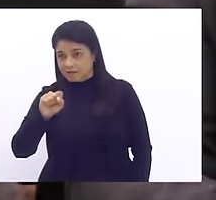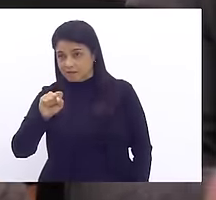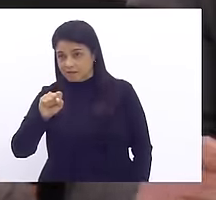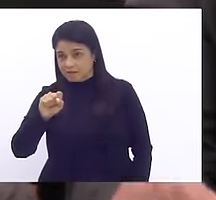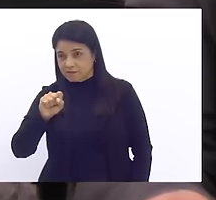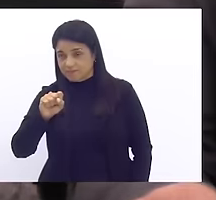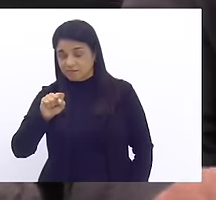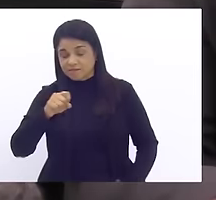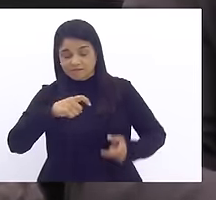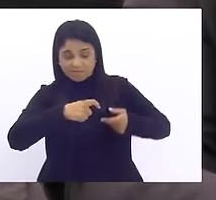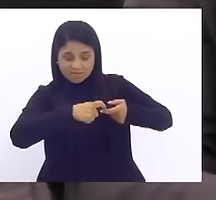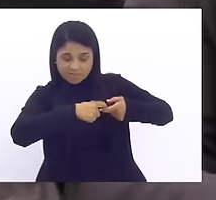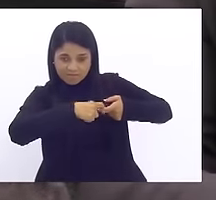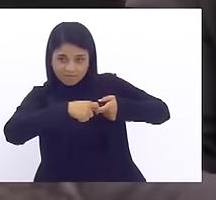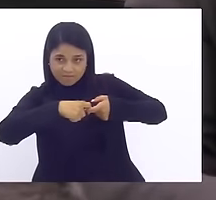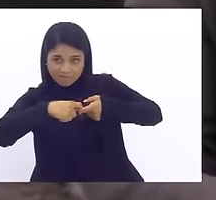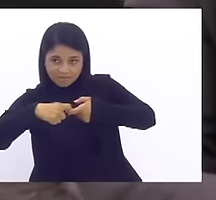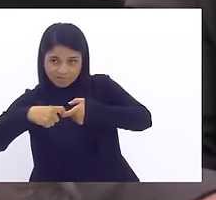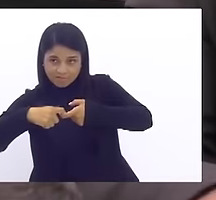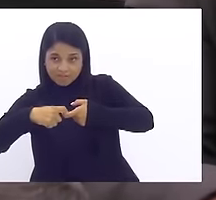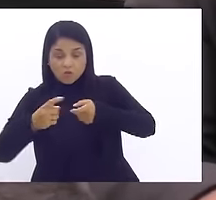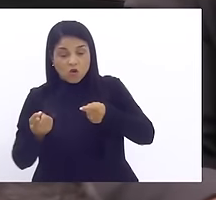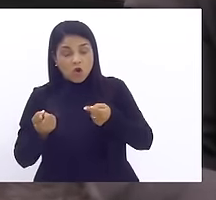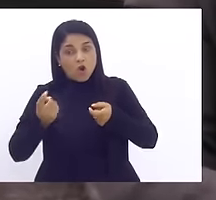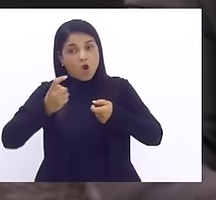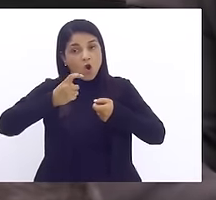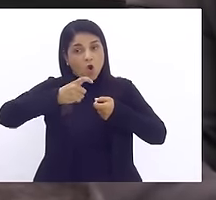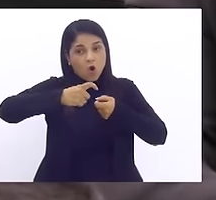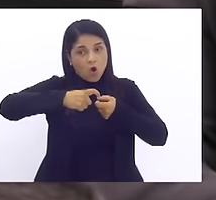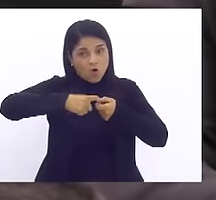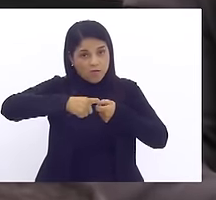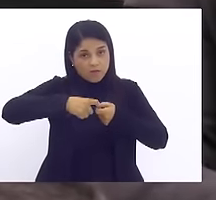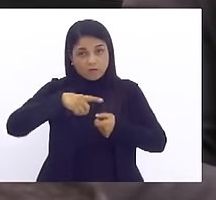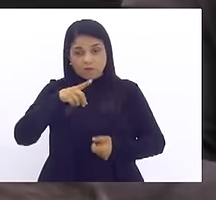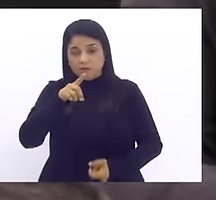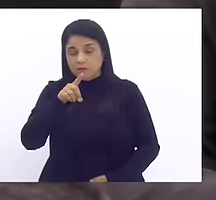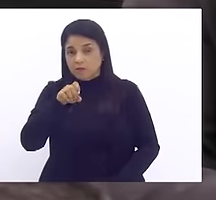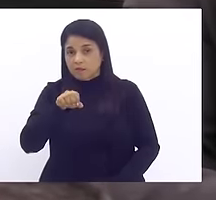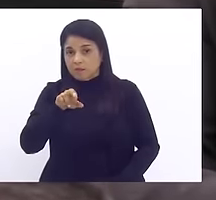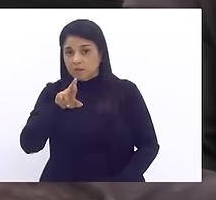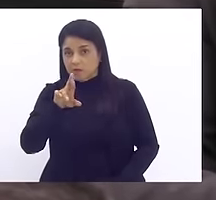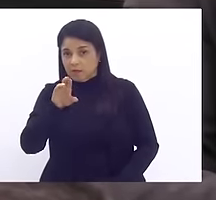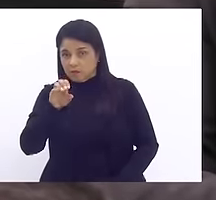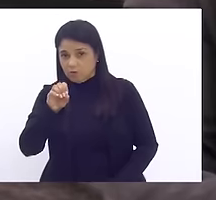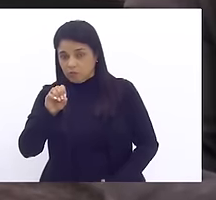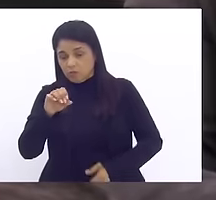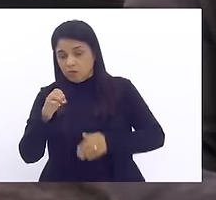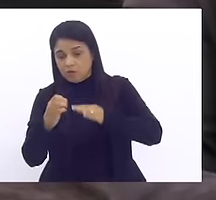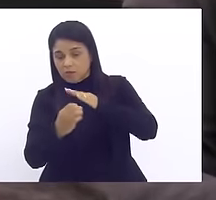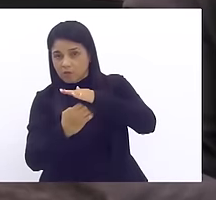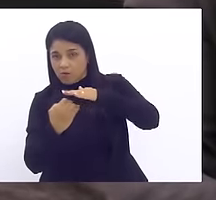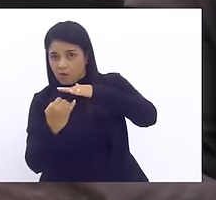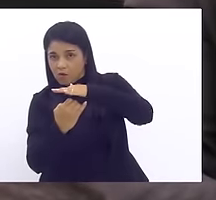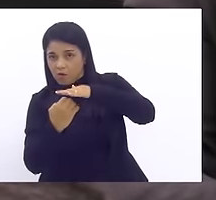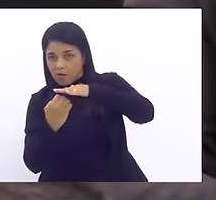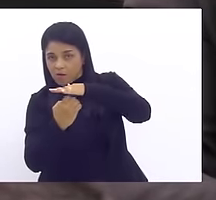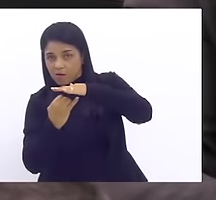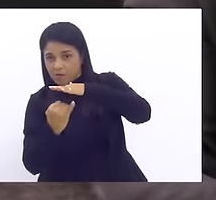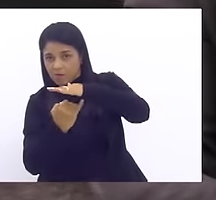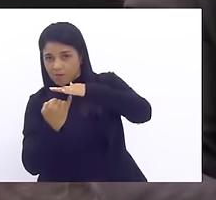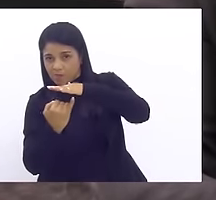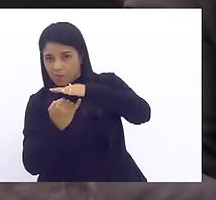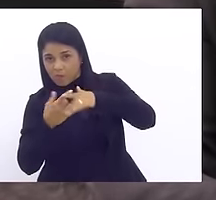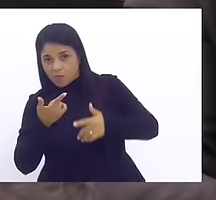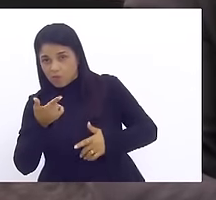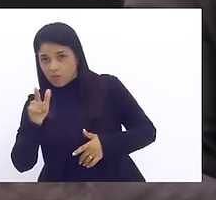ela é feita por força do convênio que o lá que o delato tem com o outro órgão Então não é uma operação do Detro